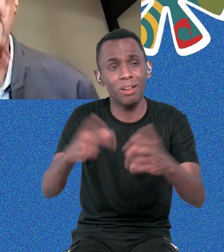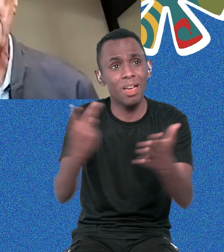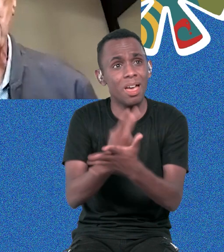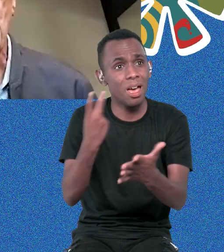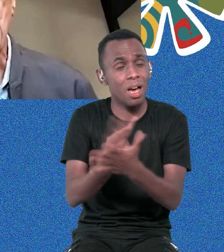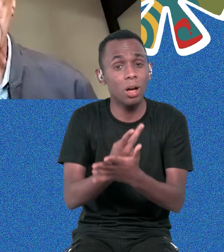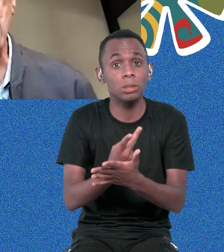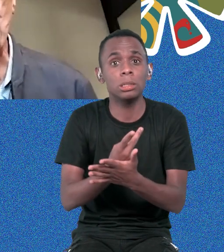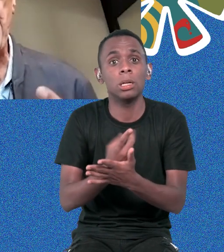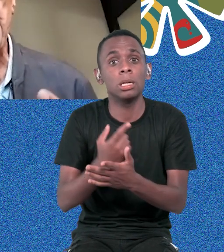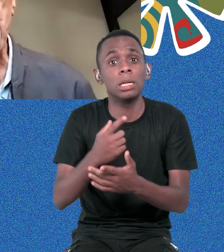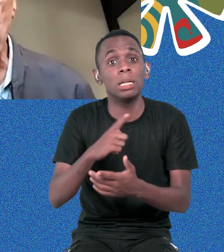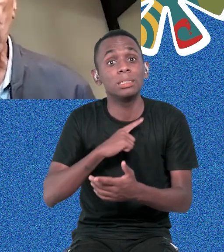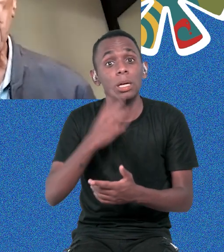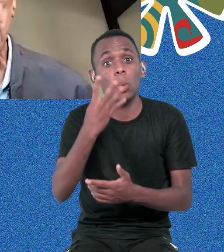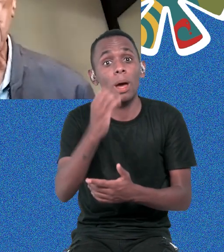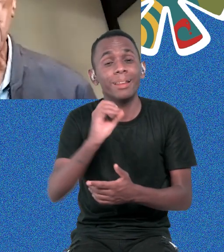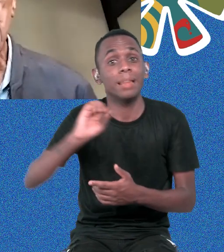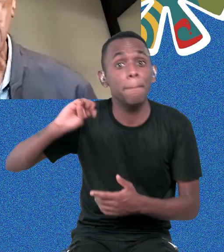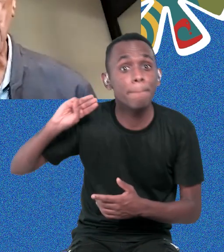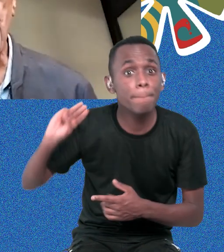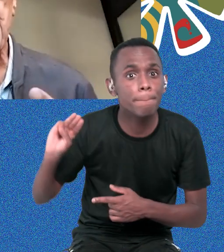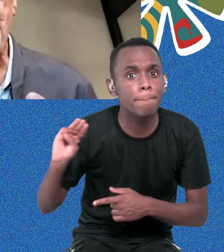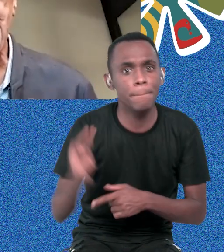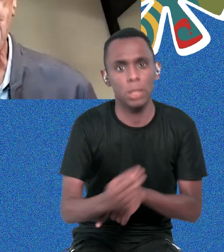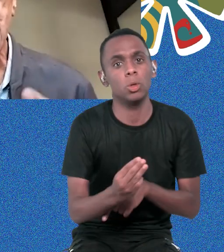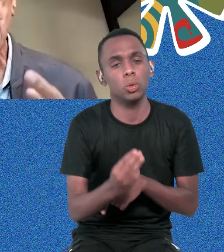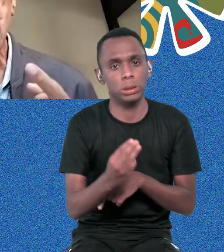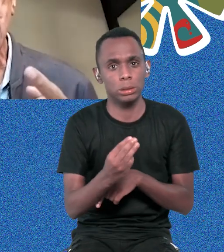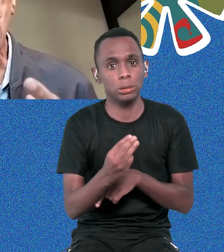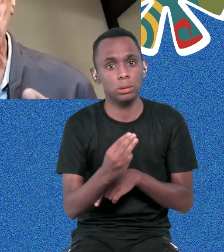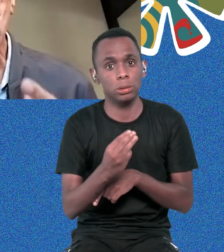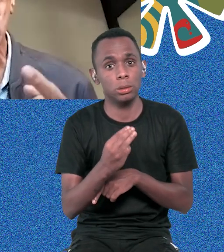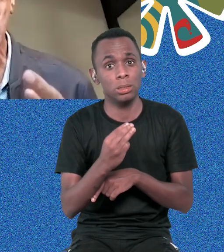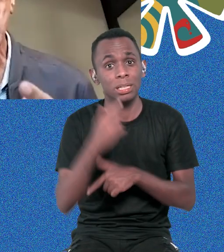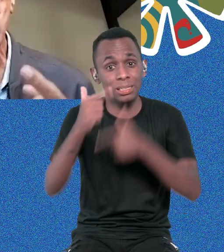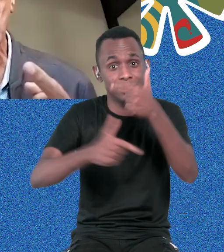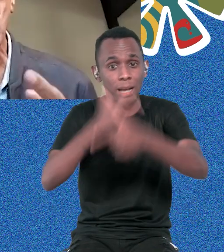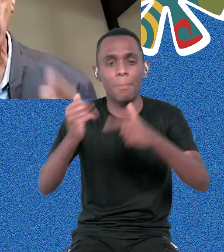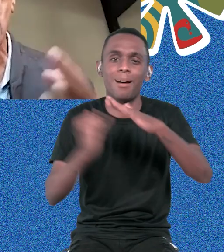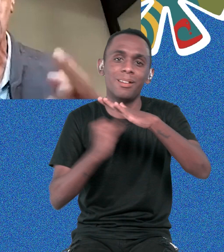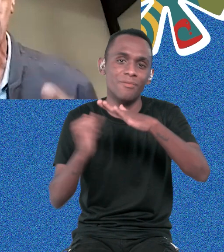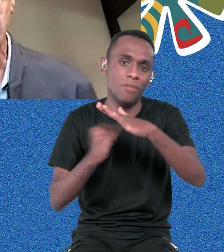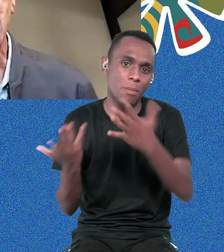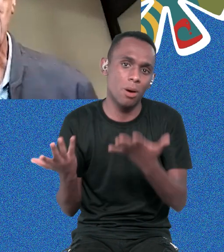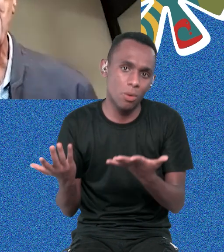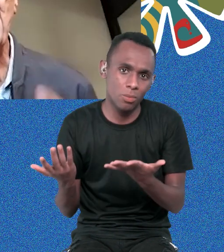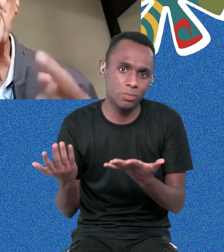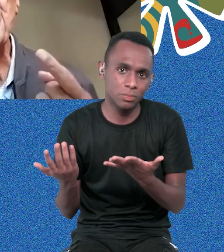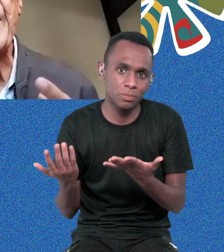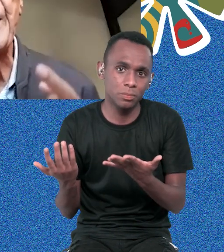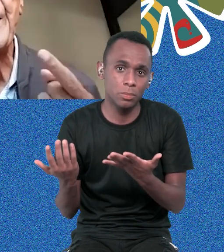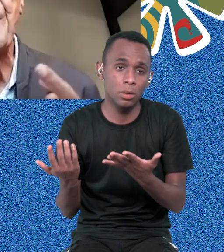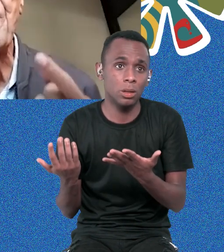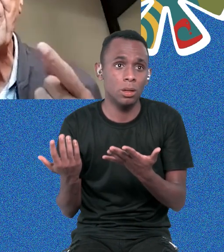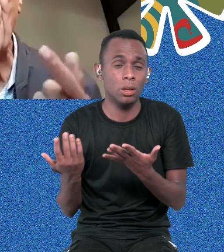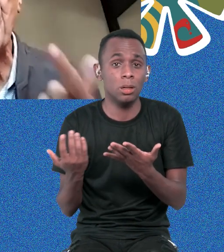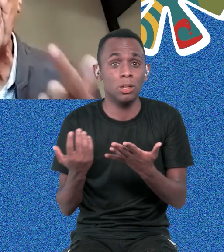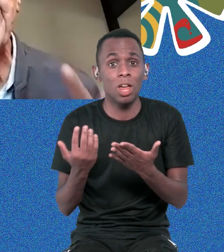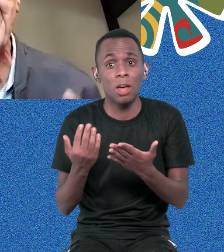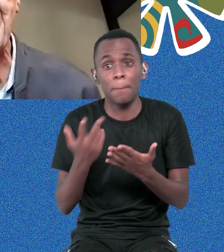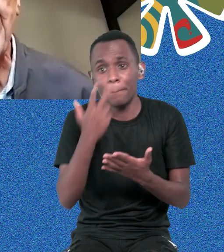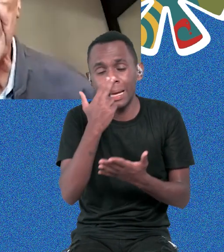mercantilizadas. Temos 40 milhões que estão no trabalho informal, não têm